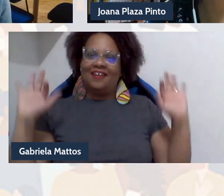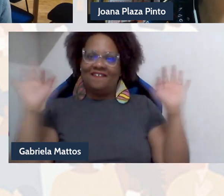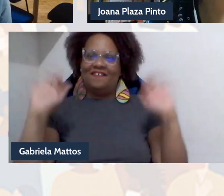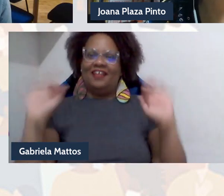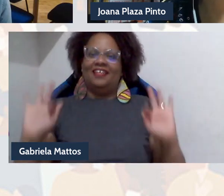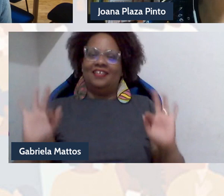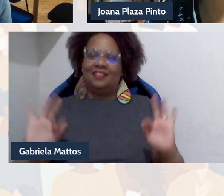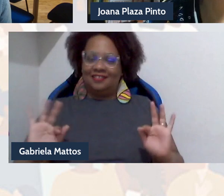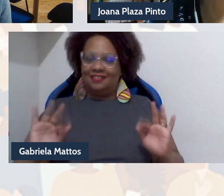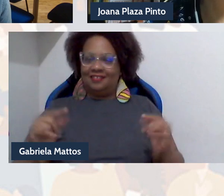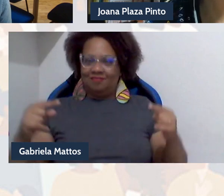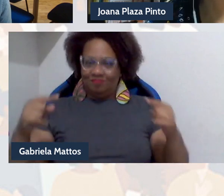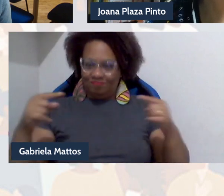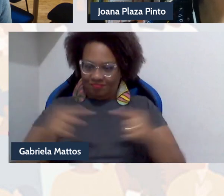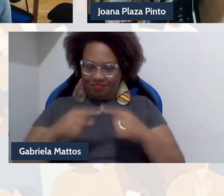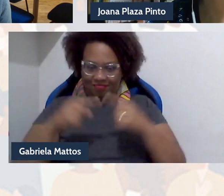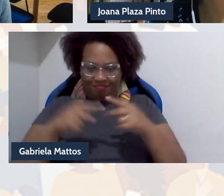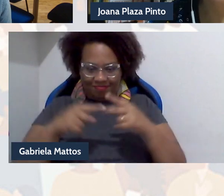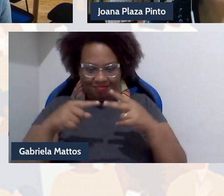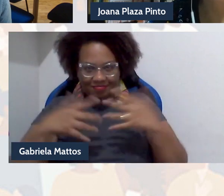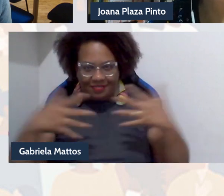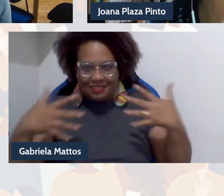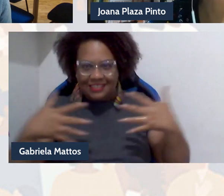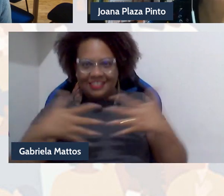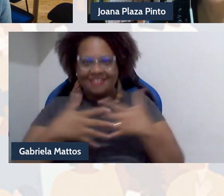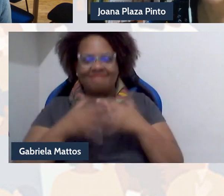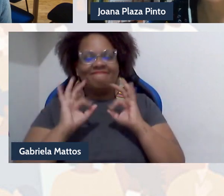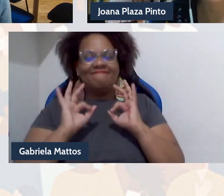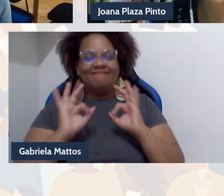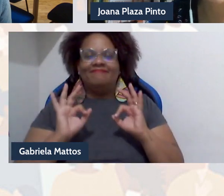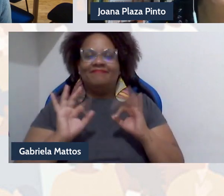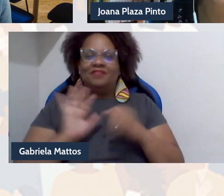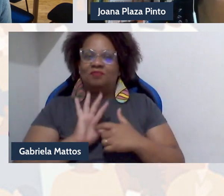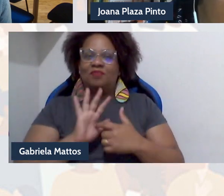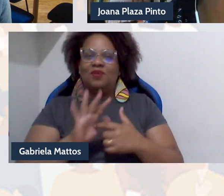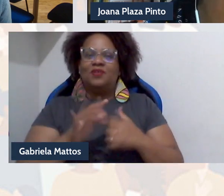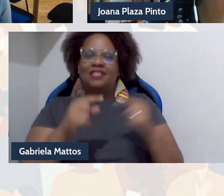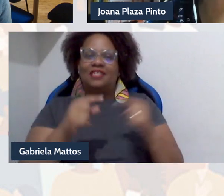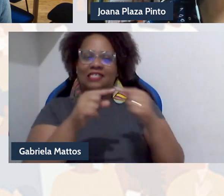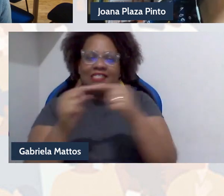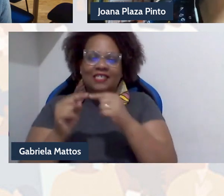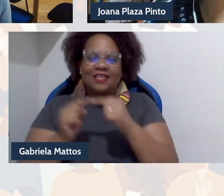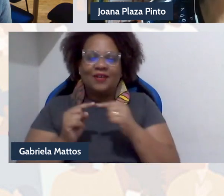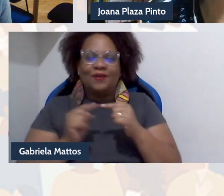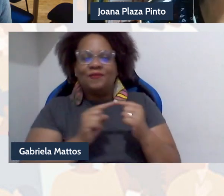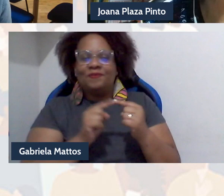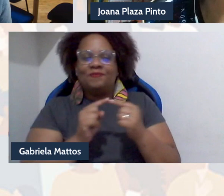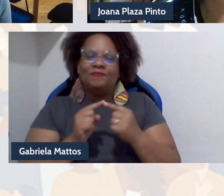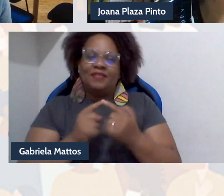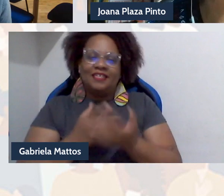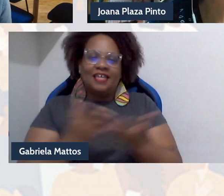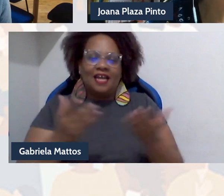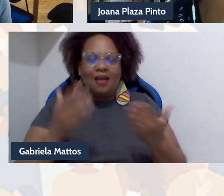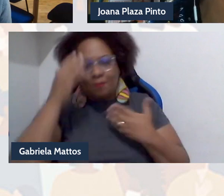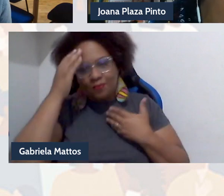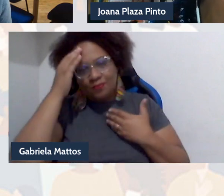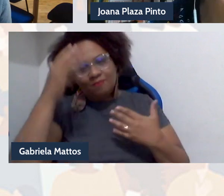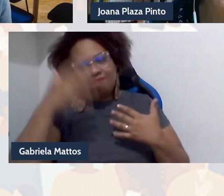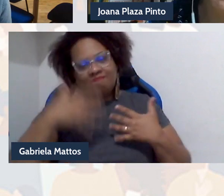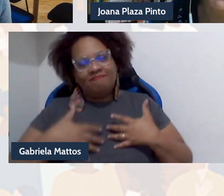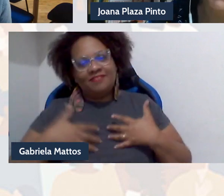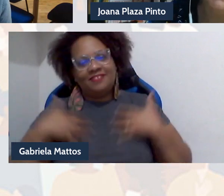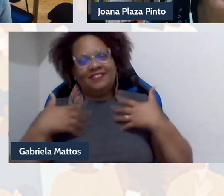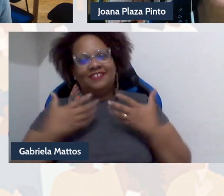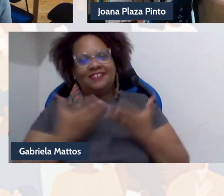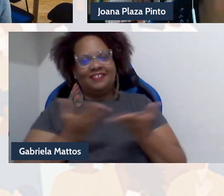convergem, mostram que a gente está sintonizadas. Muito obrigada, foi uma honra falar junto com a Liana, a Lola, e ter a